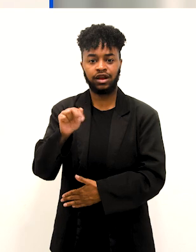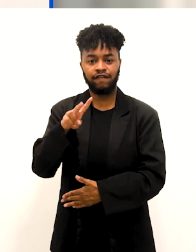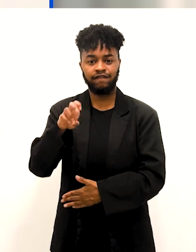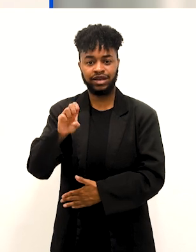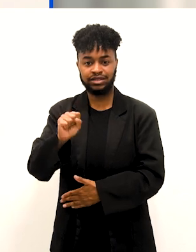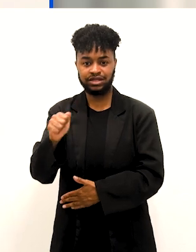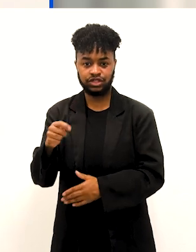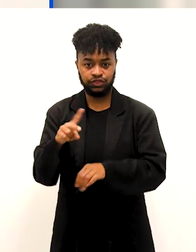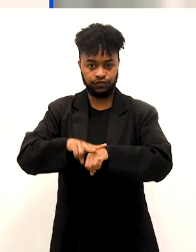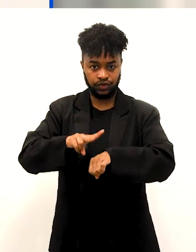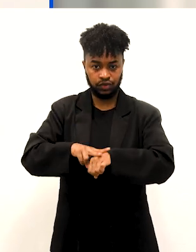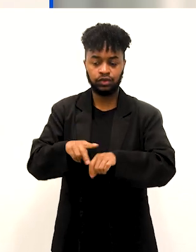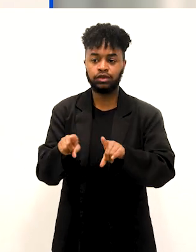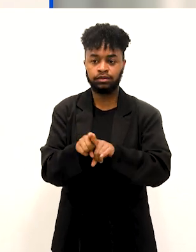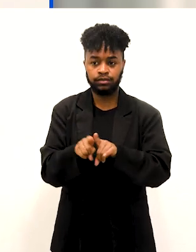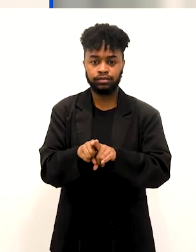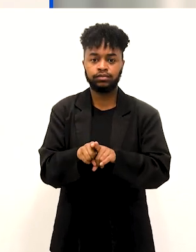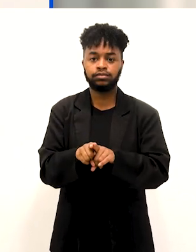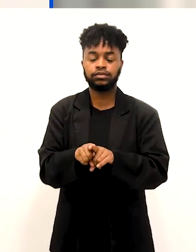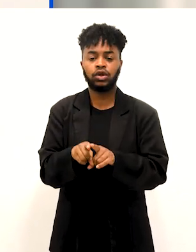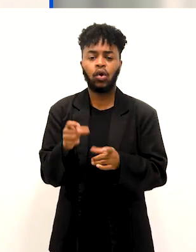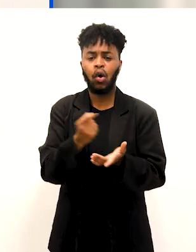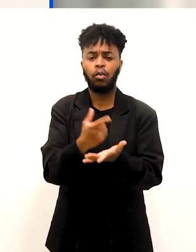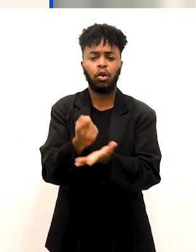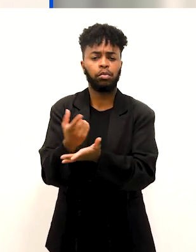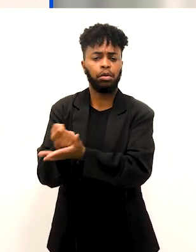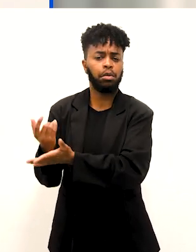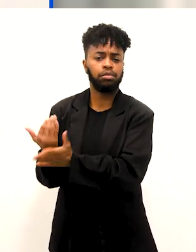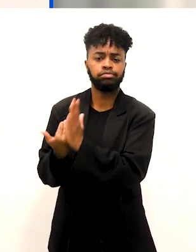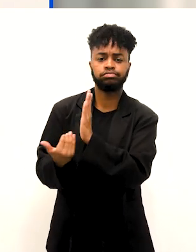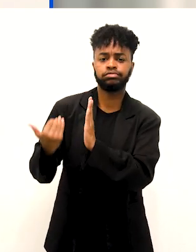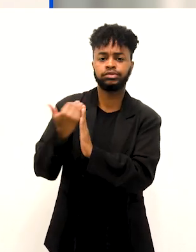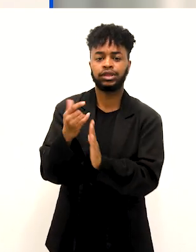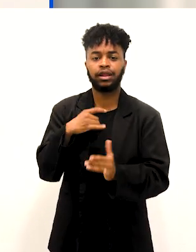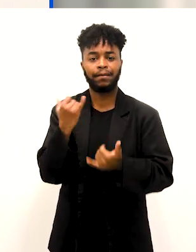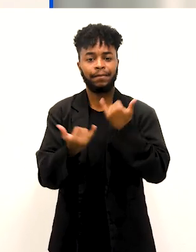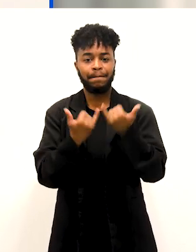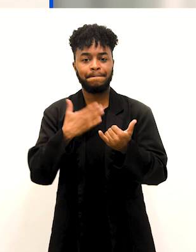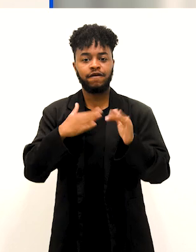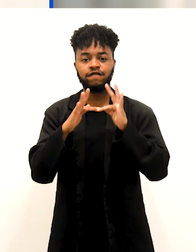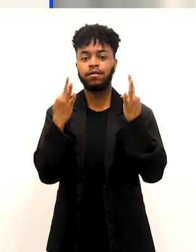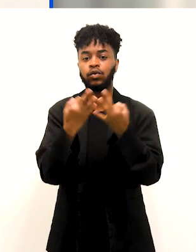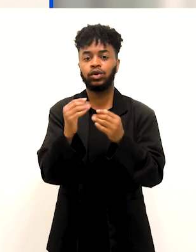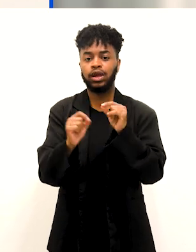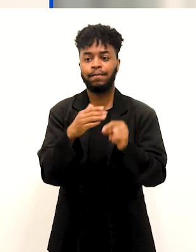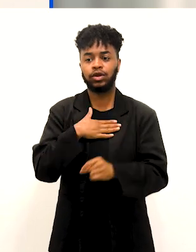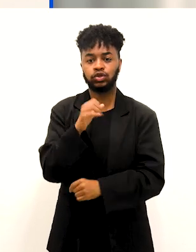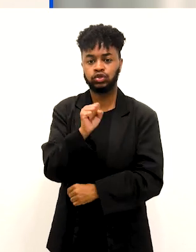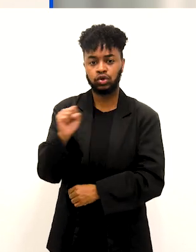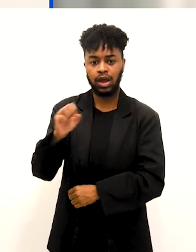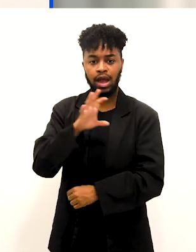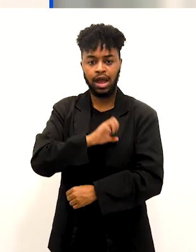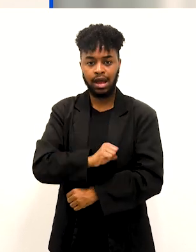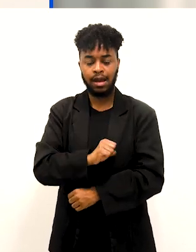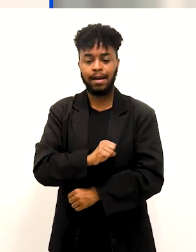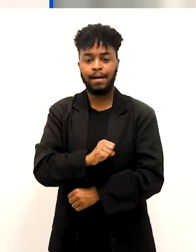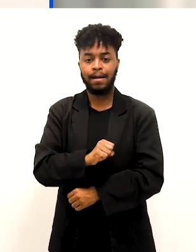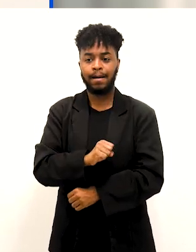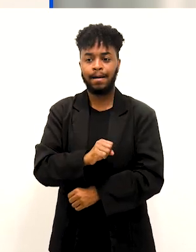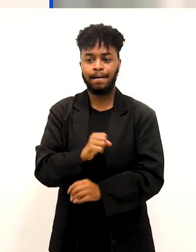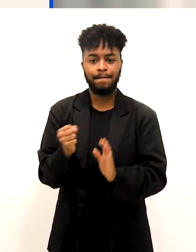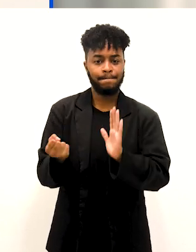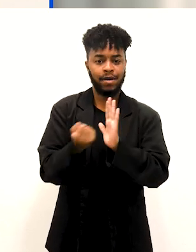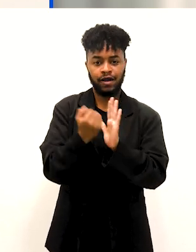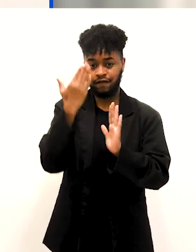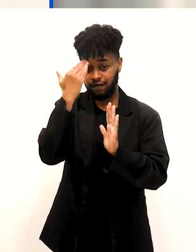marinex, as travessas em aço inox, compram 12, 15, 20. A gente tem uma brincadeira na família que minha sogra ela é fã de uma marca de plástico bem